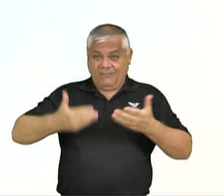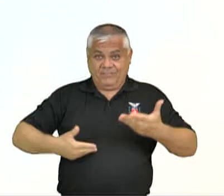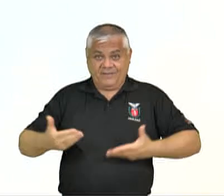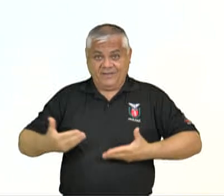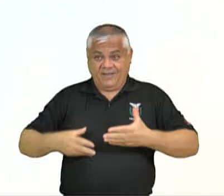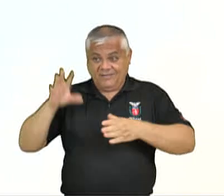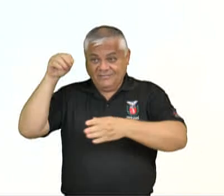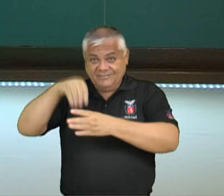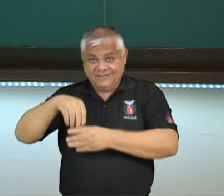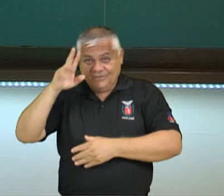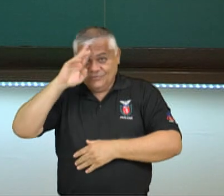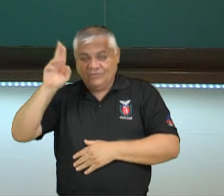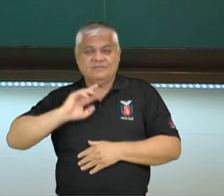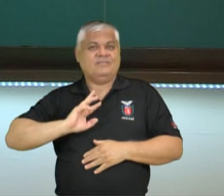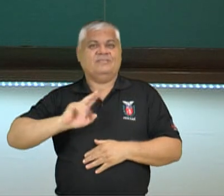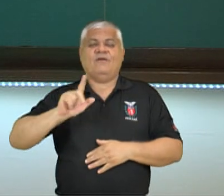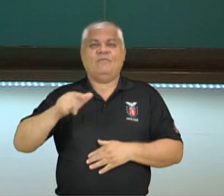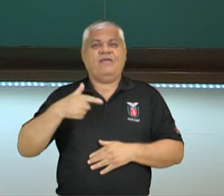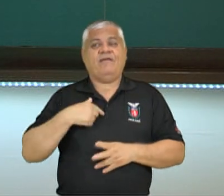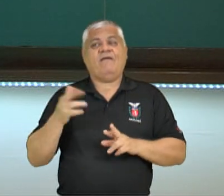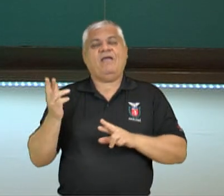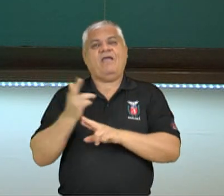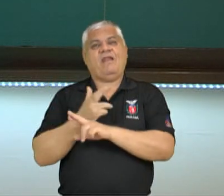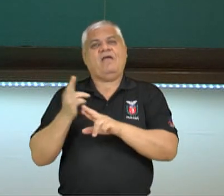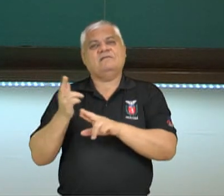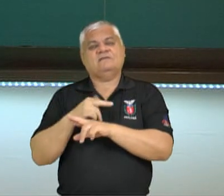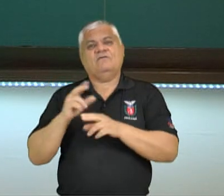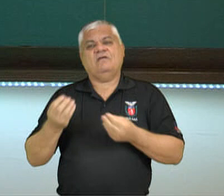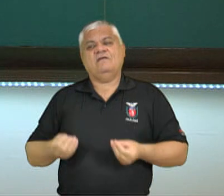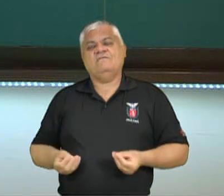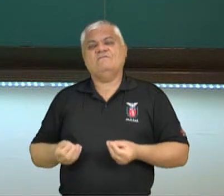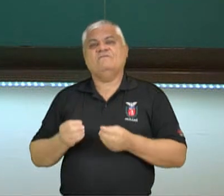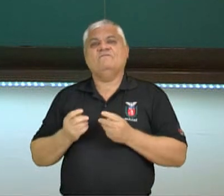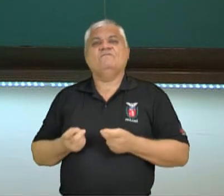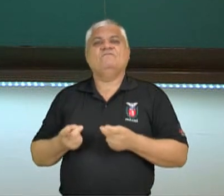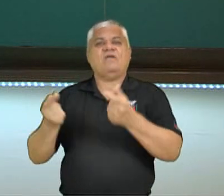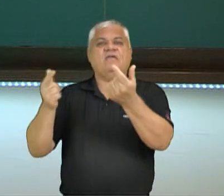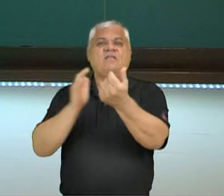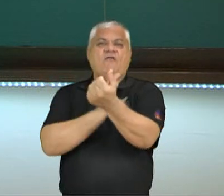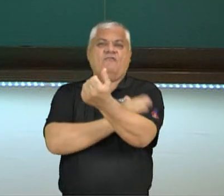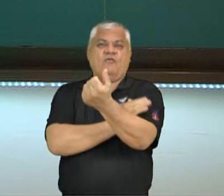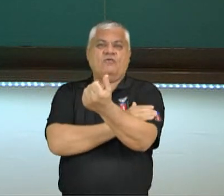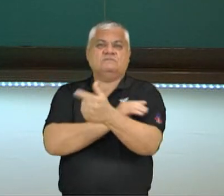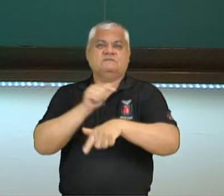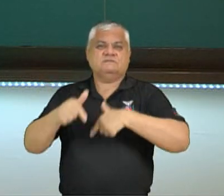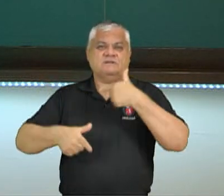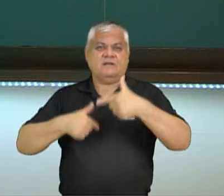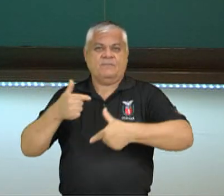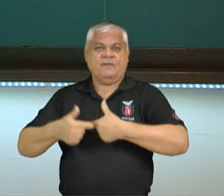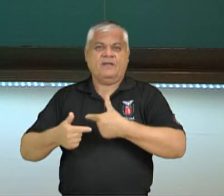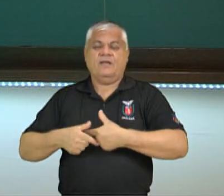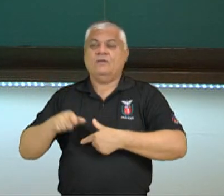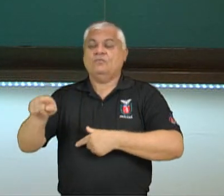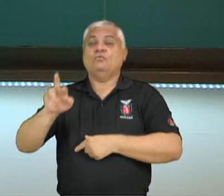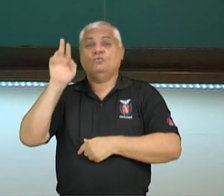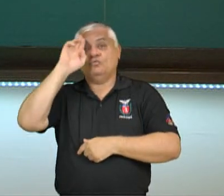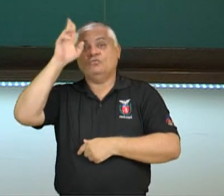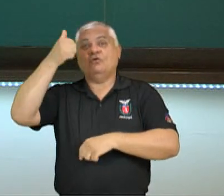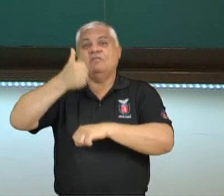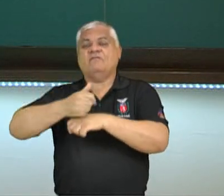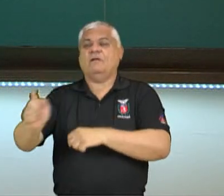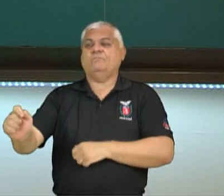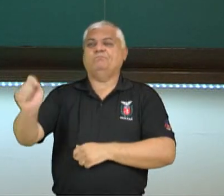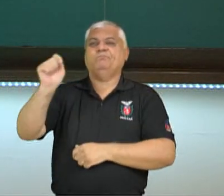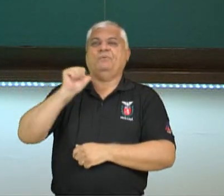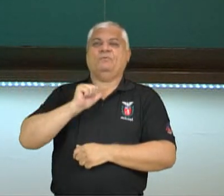ferramentas, né? Ele estabelece uma relação, ele vende a sua força de trabalho para o dono da fábrica e o trabalhador